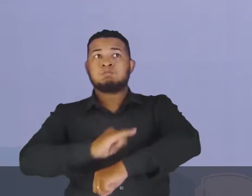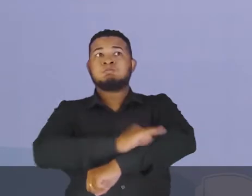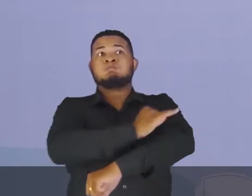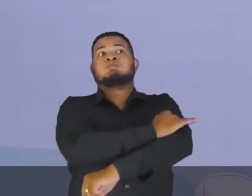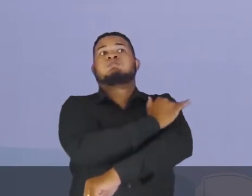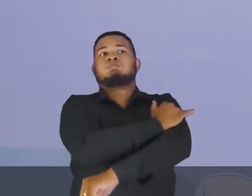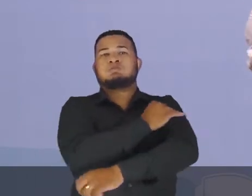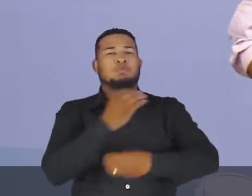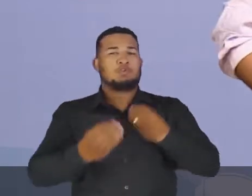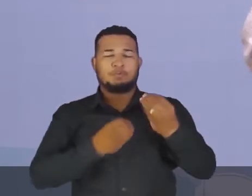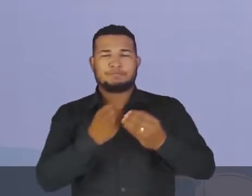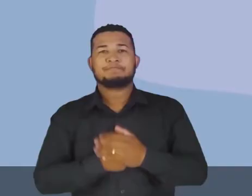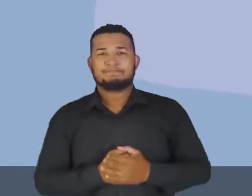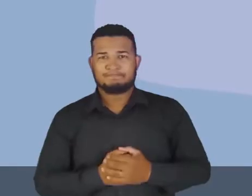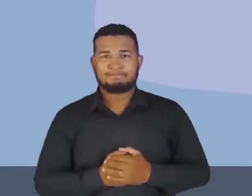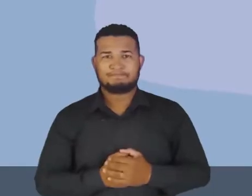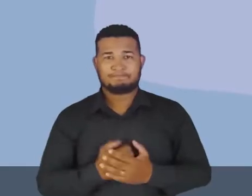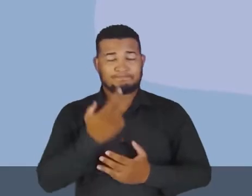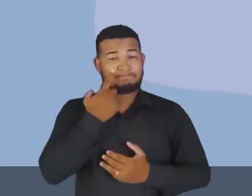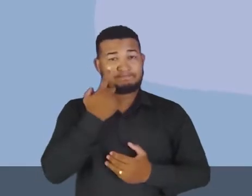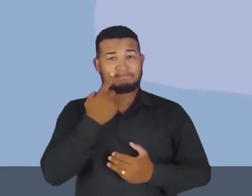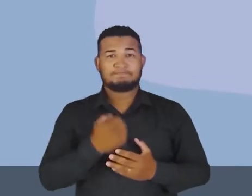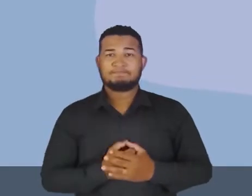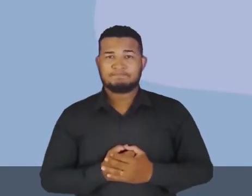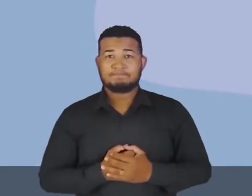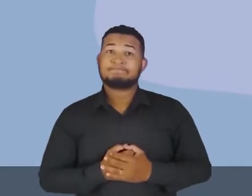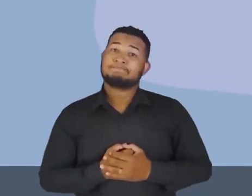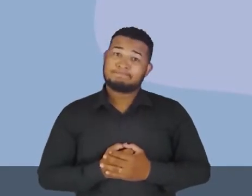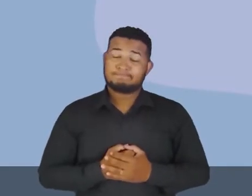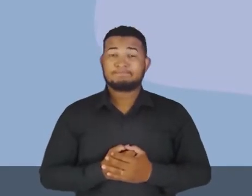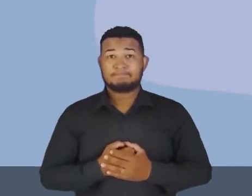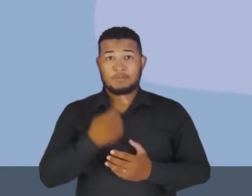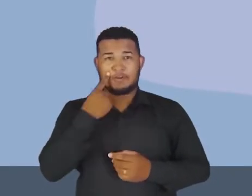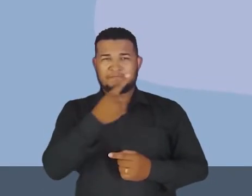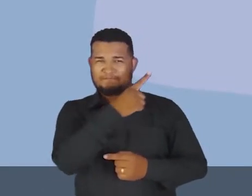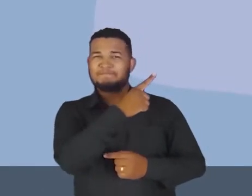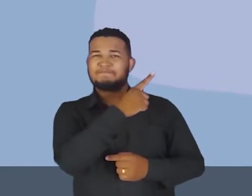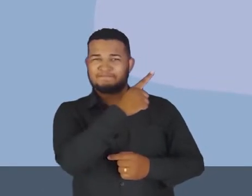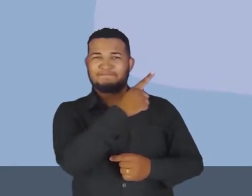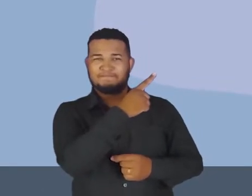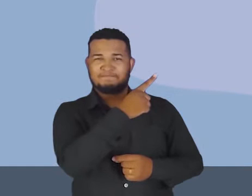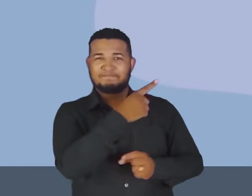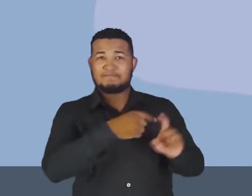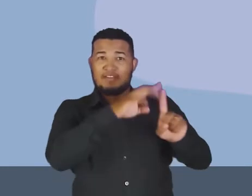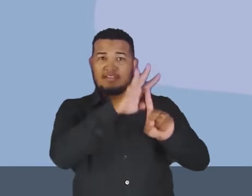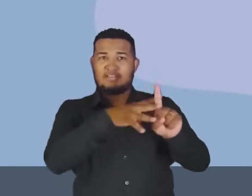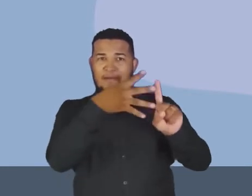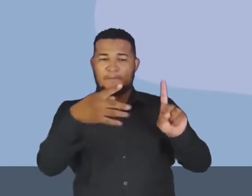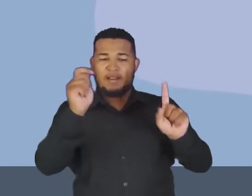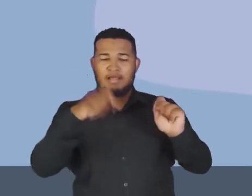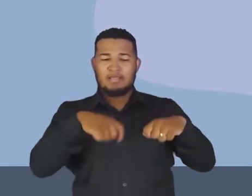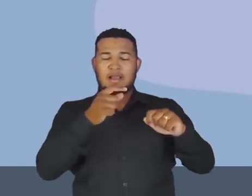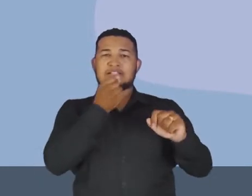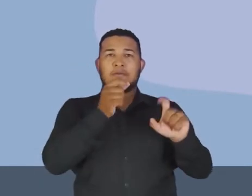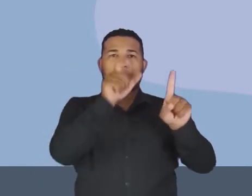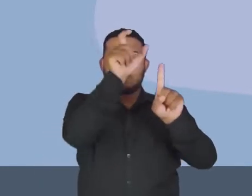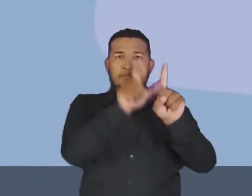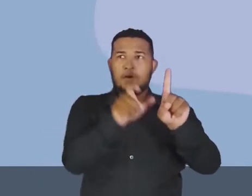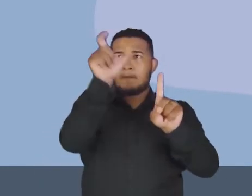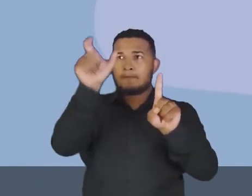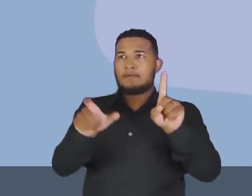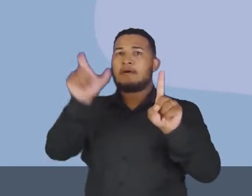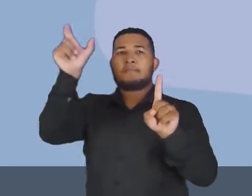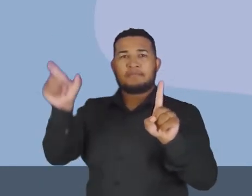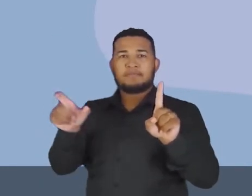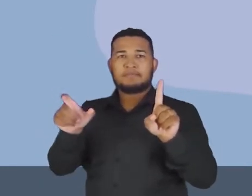Acompanhe essa tabela comigo aqui agora. Bem, essa tabela é uma tabela onde você pode perceber 3 parâmetros. O índice de massa corporal, que é